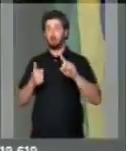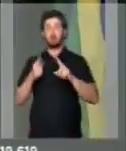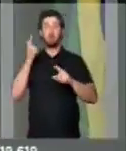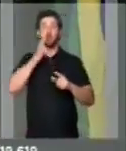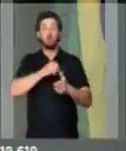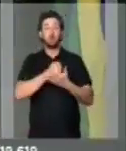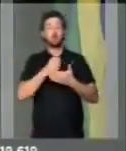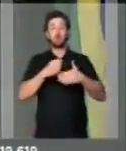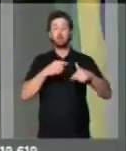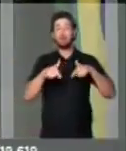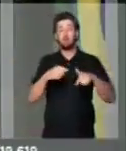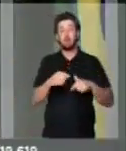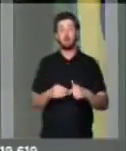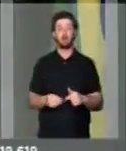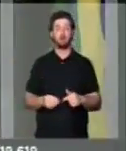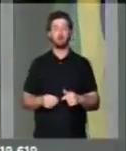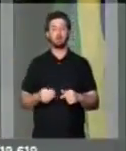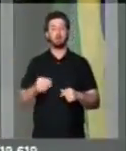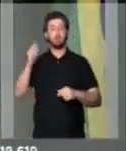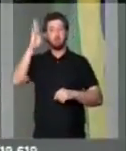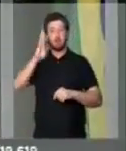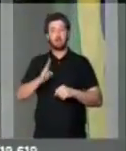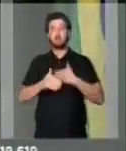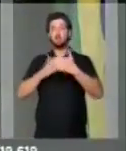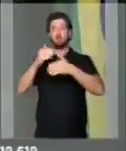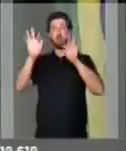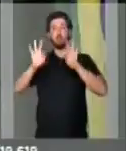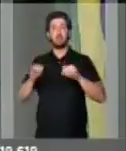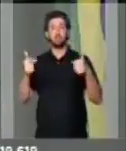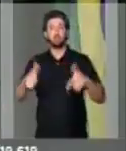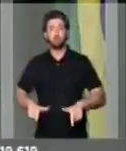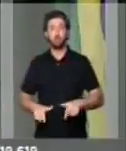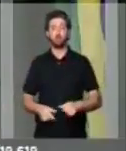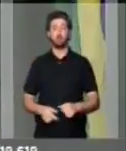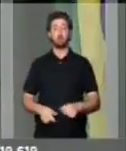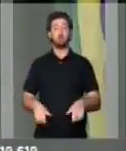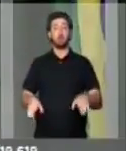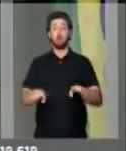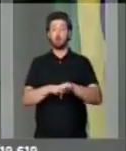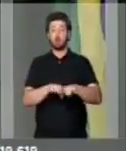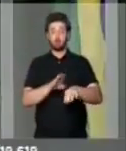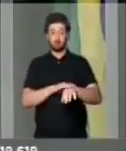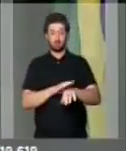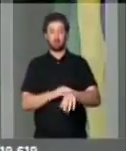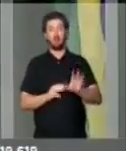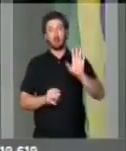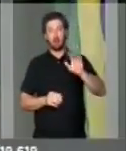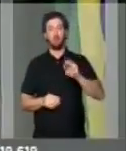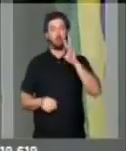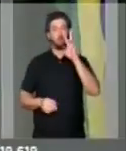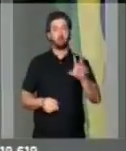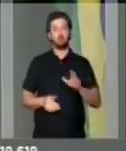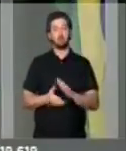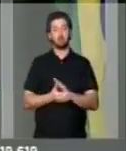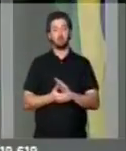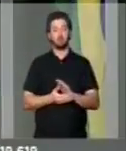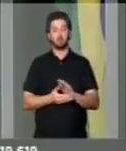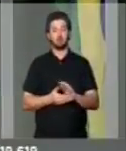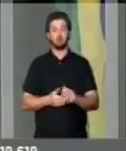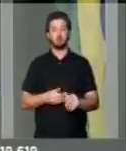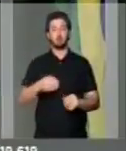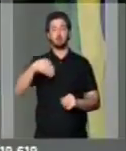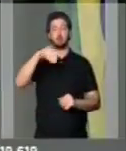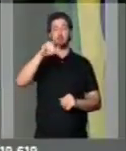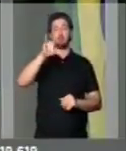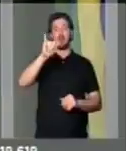gerar emprego, para voltar a ser um Brasil feliz. Ao mesmo tempo, você vê um Brairo